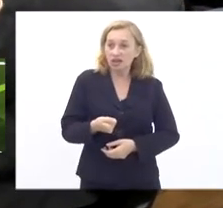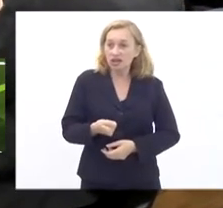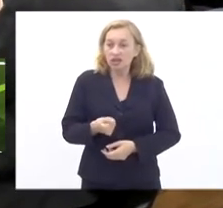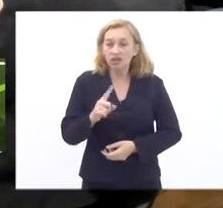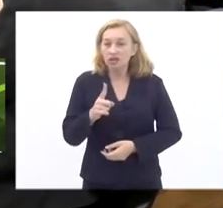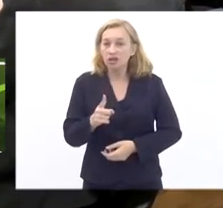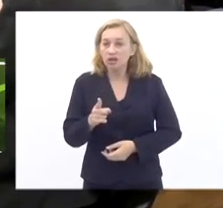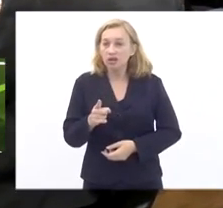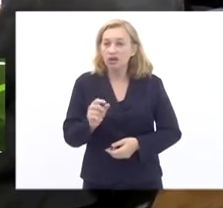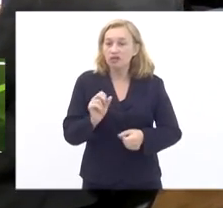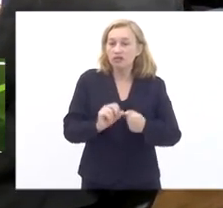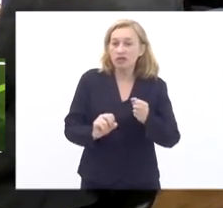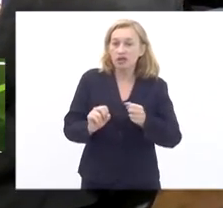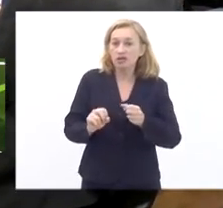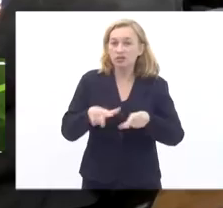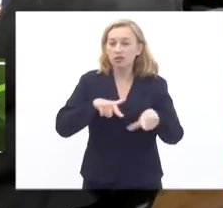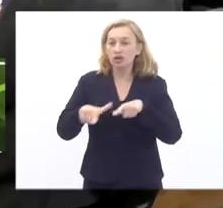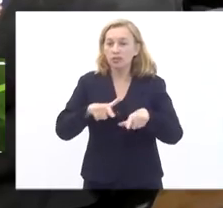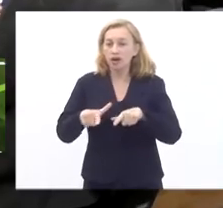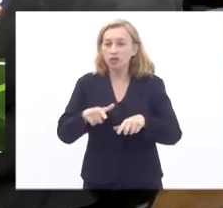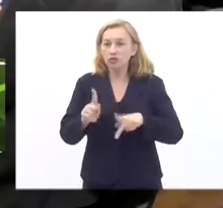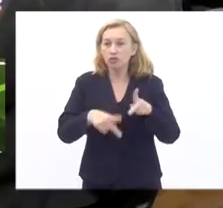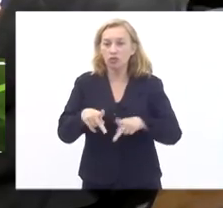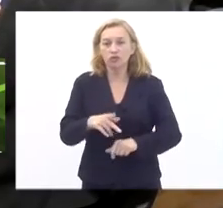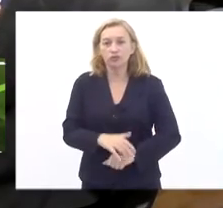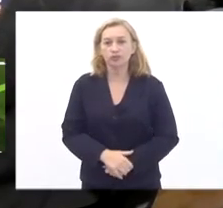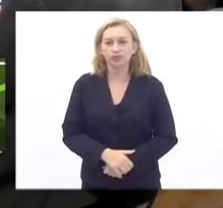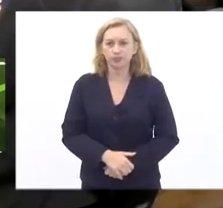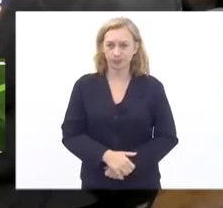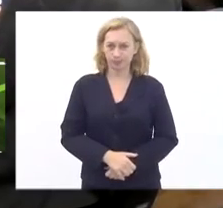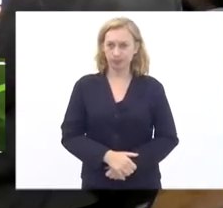prestada do serviço à população.